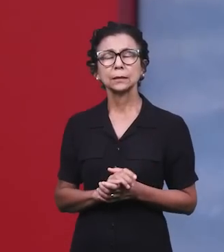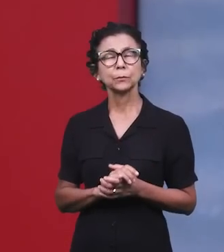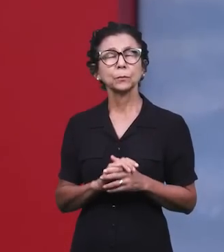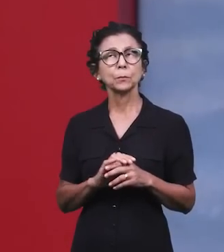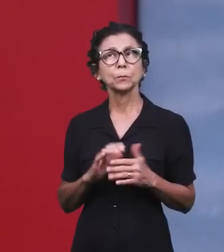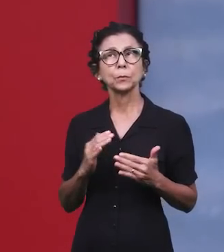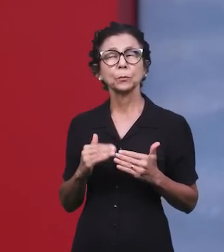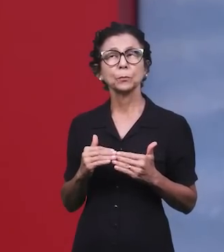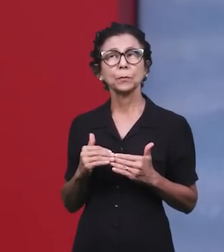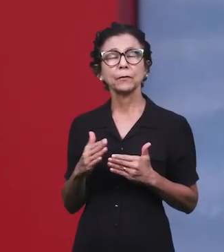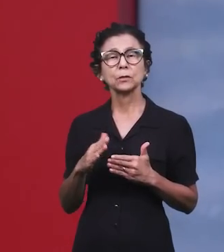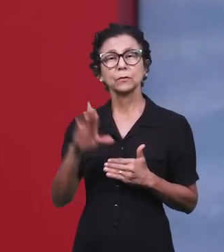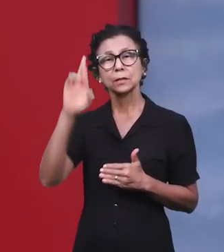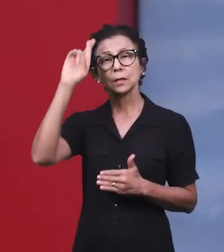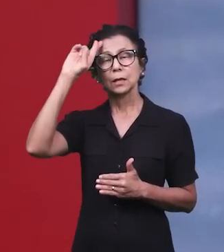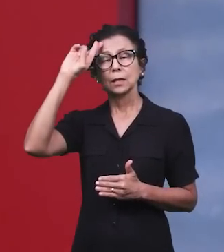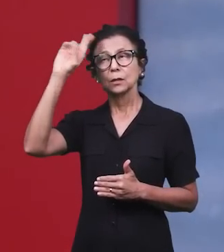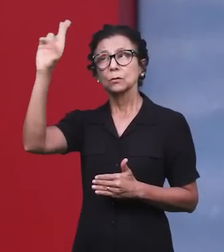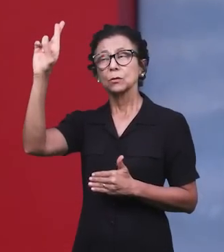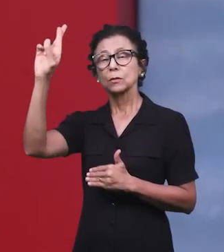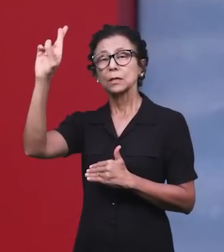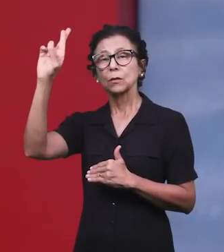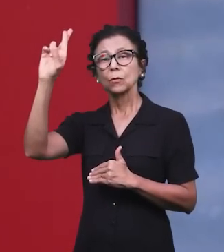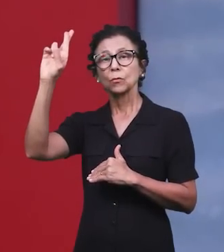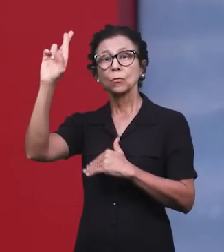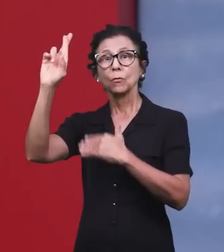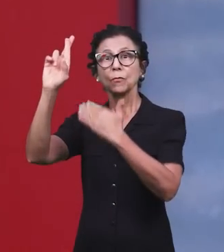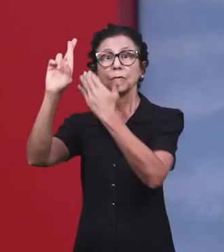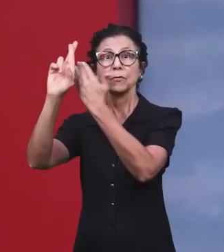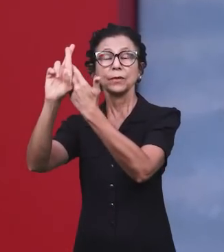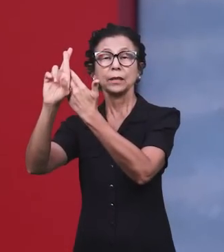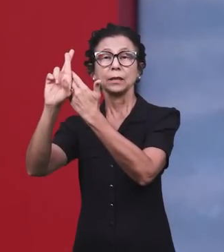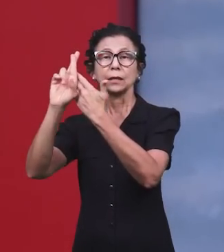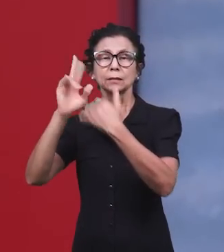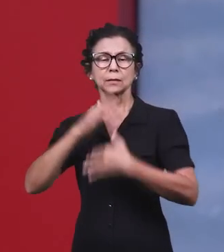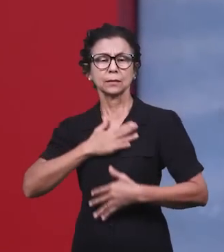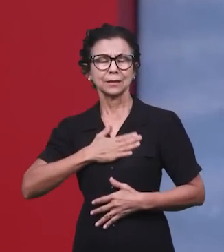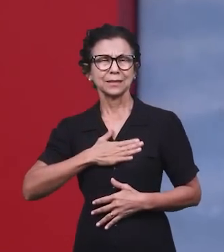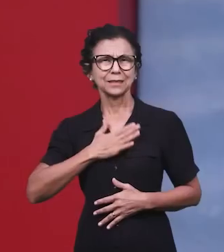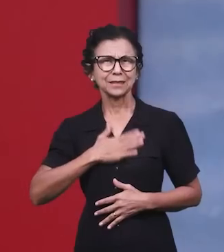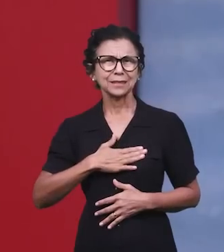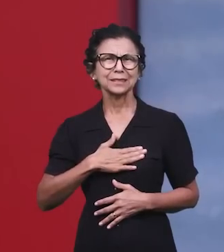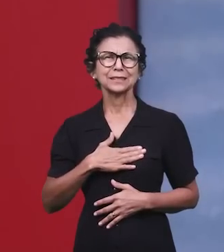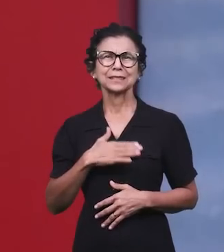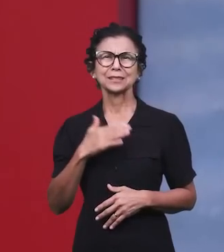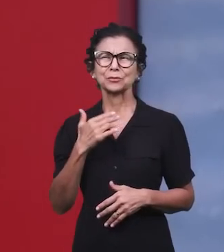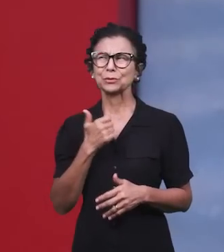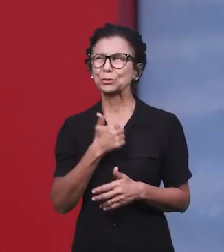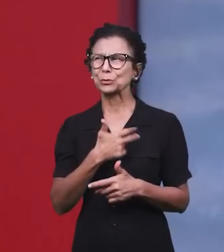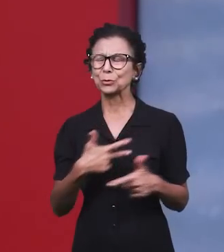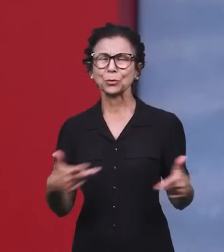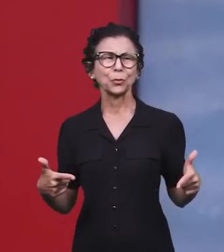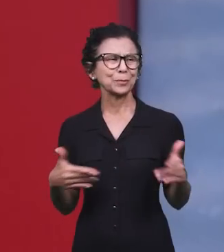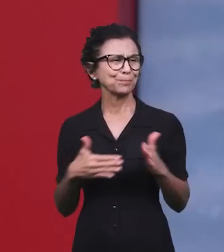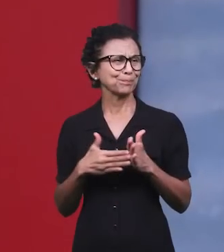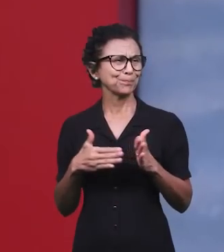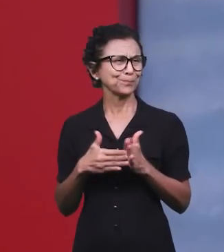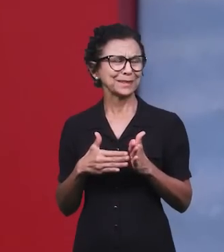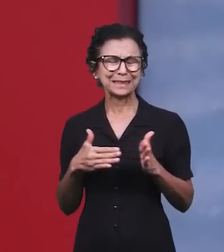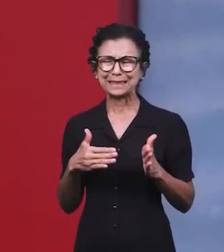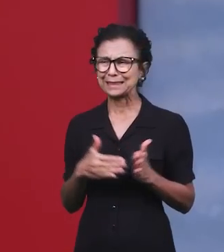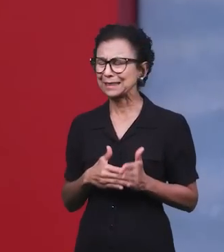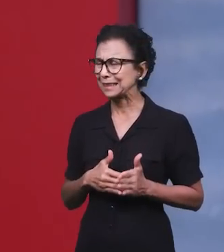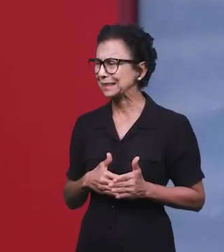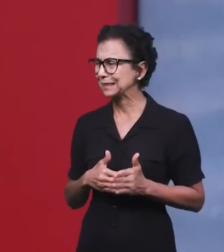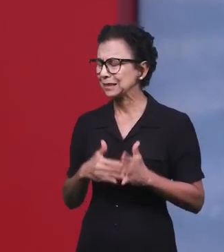Então, os jovens devem guardar isso. Situações na vida de vocês que está meio embolada, que está travada, que não está funcionando, que você está um